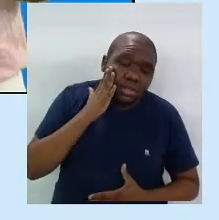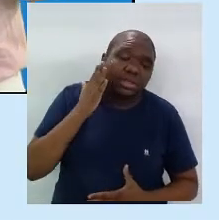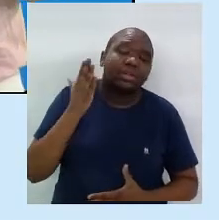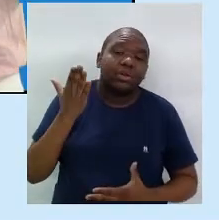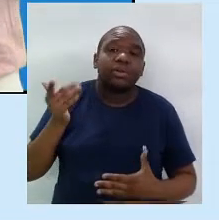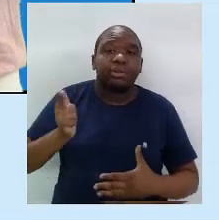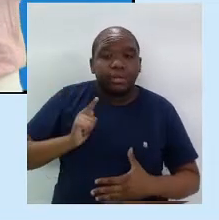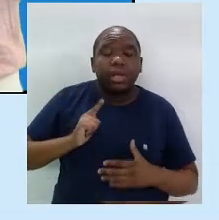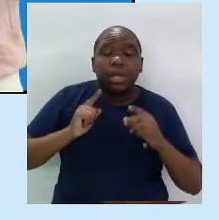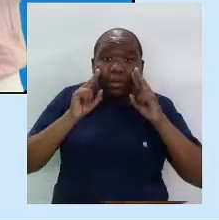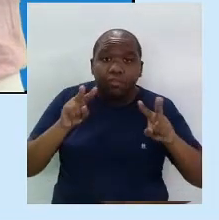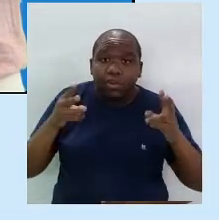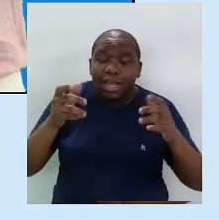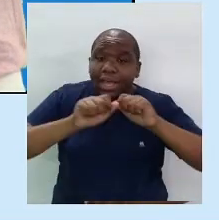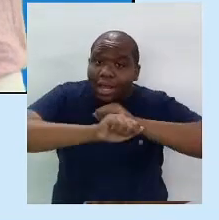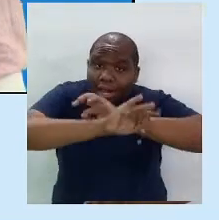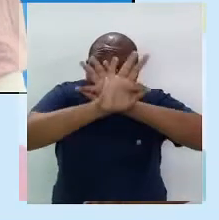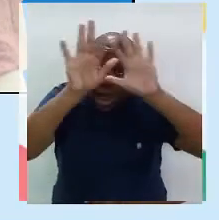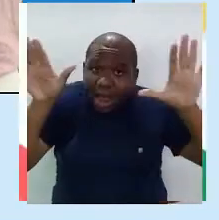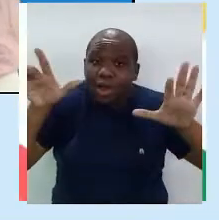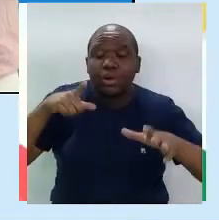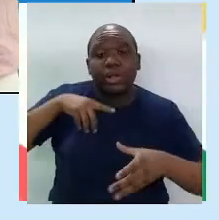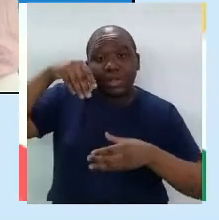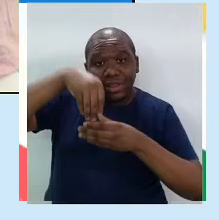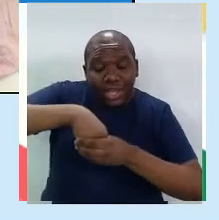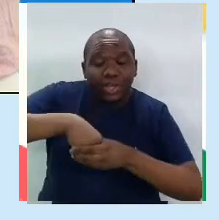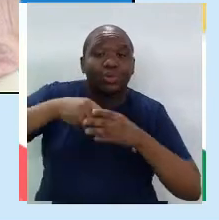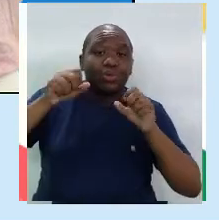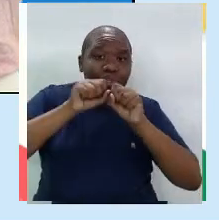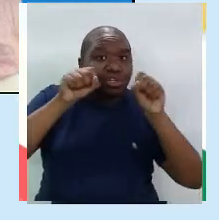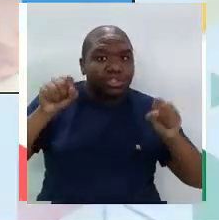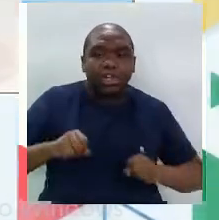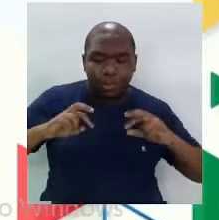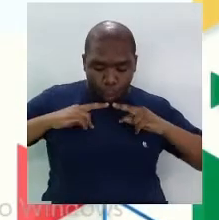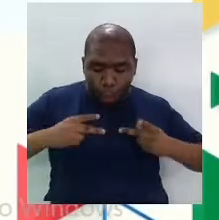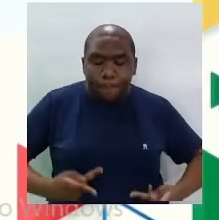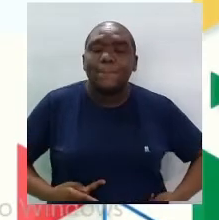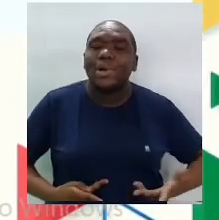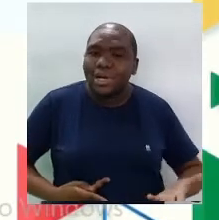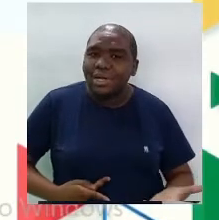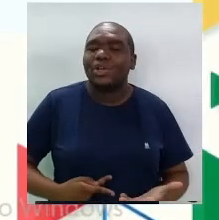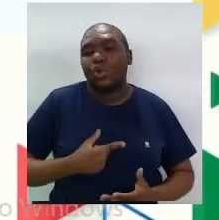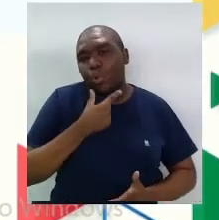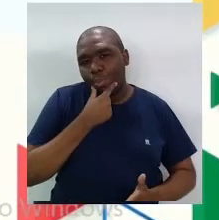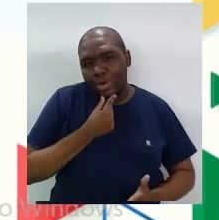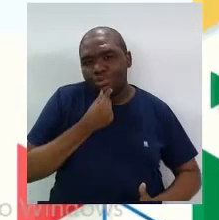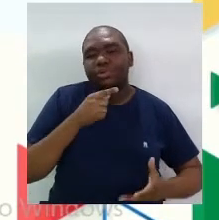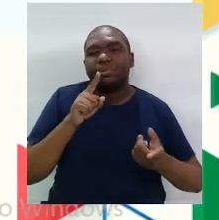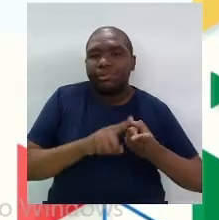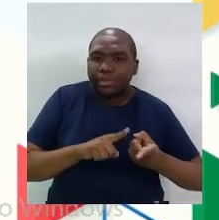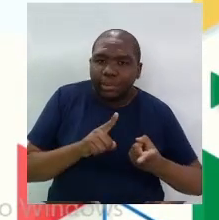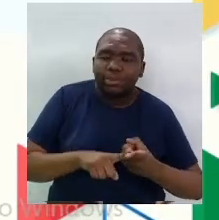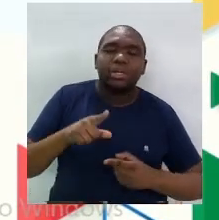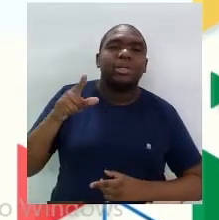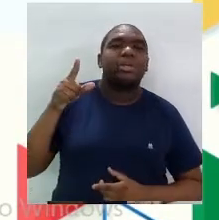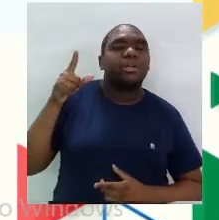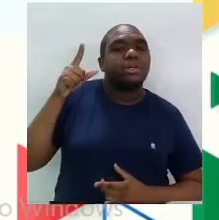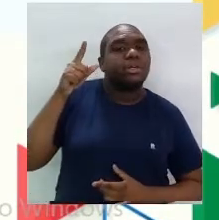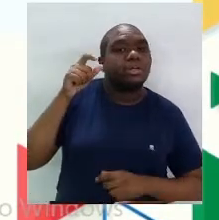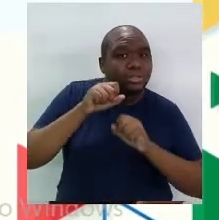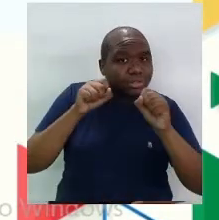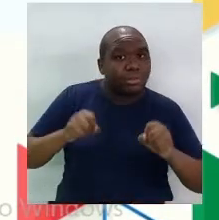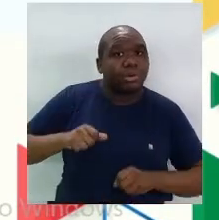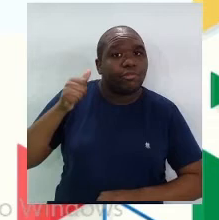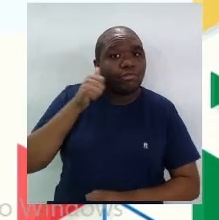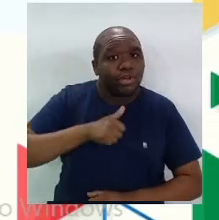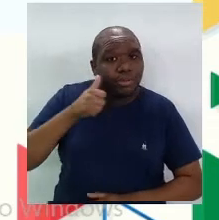vagina. Então, temos aí a imagem bem clara, né, do sistema reprodutor humano, tanto